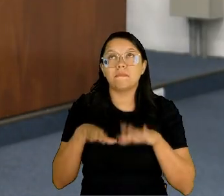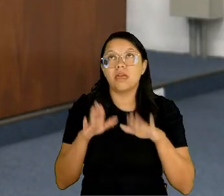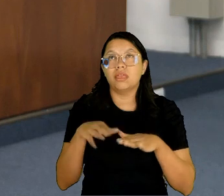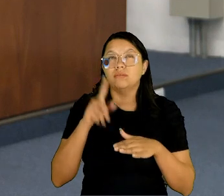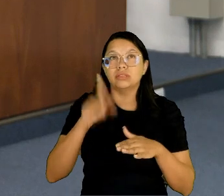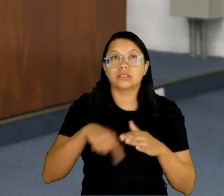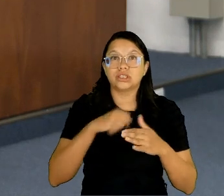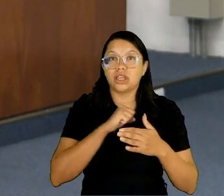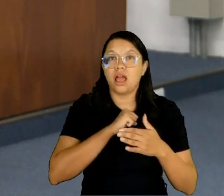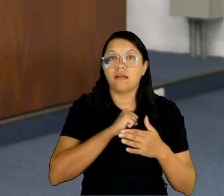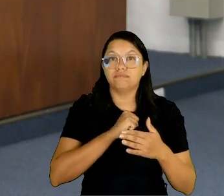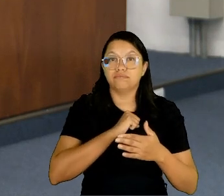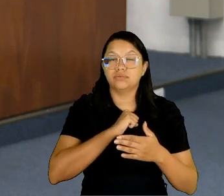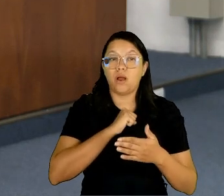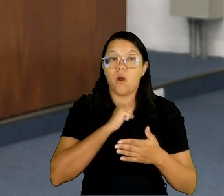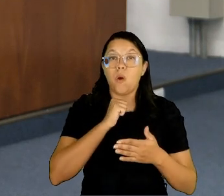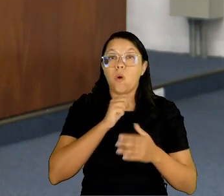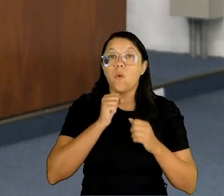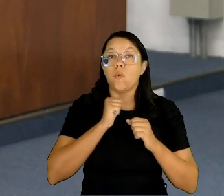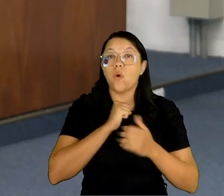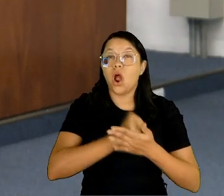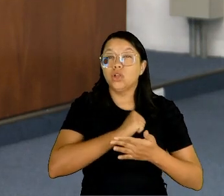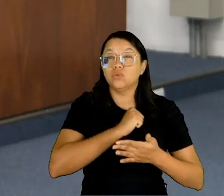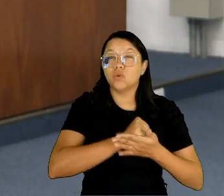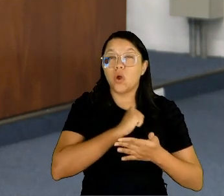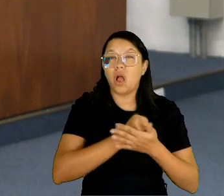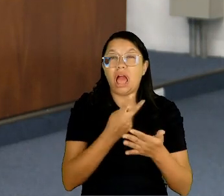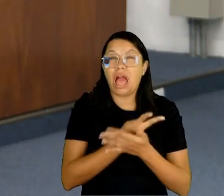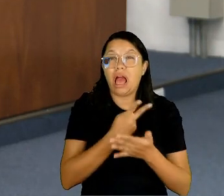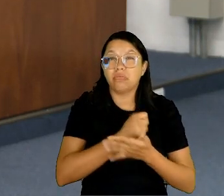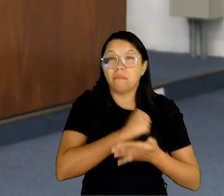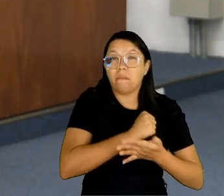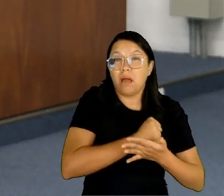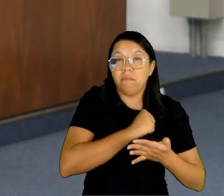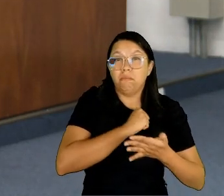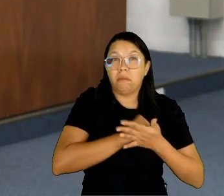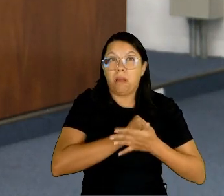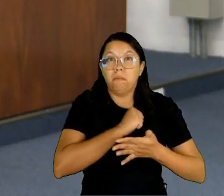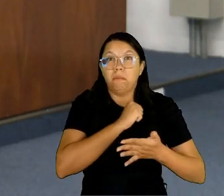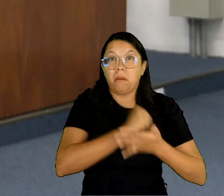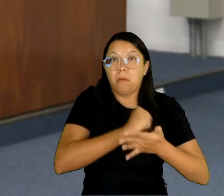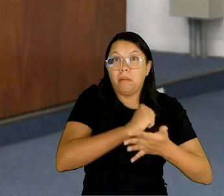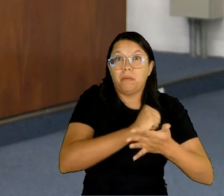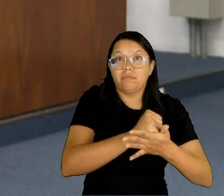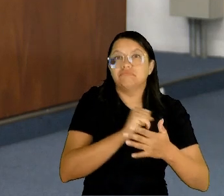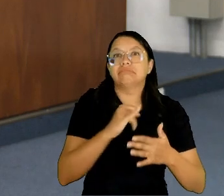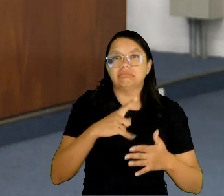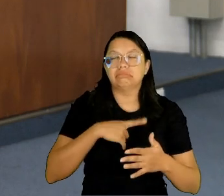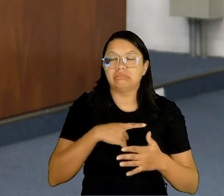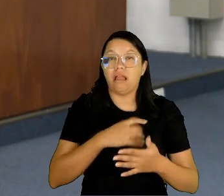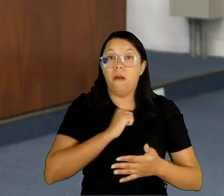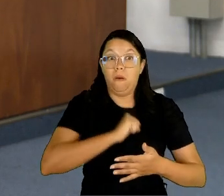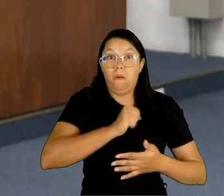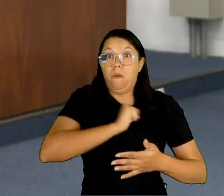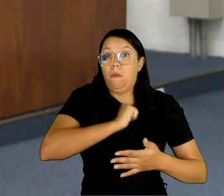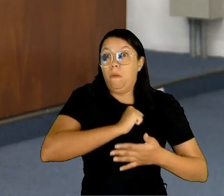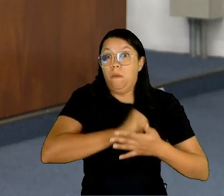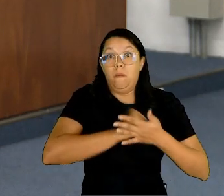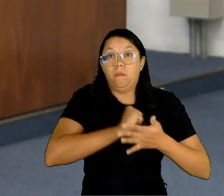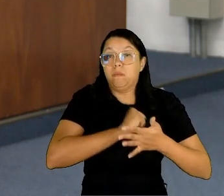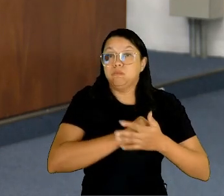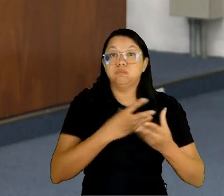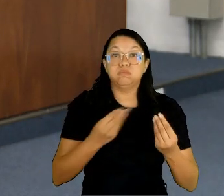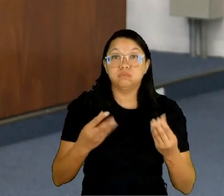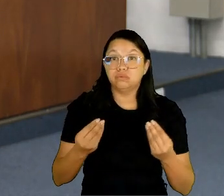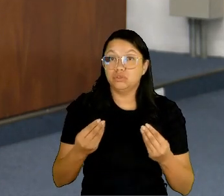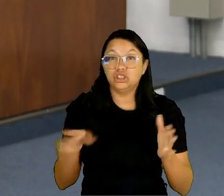que são doenças do sistema de condução elétrico do coração. Então, o paciente que tem uma fibrilação atrial, que teve um ataque cardíaco, esse coração